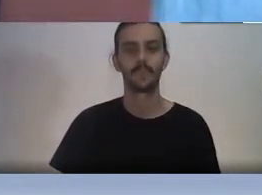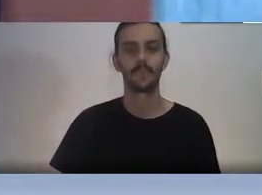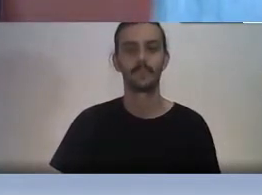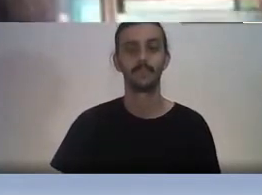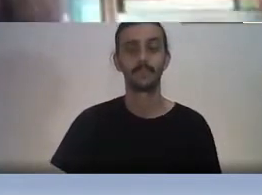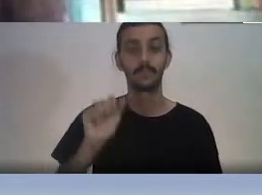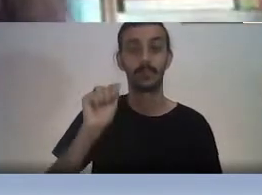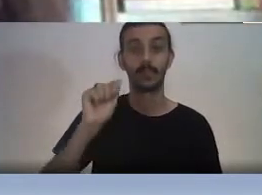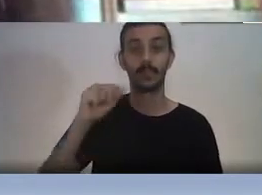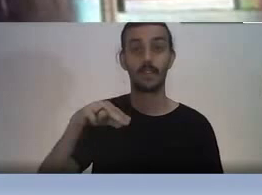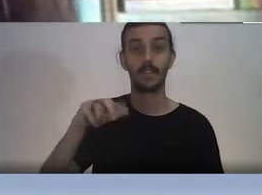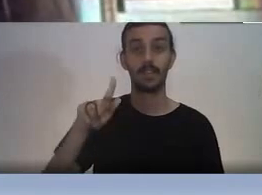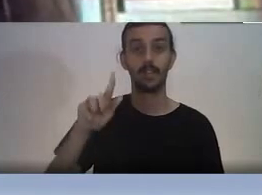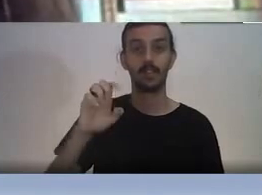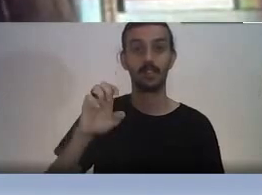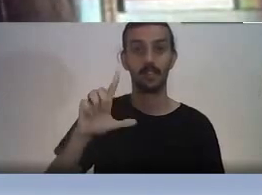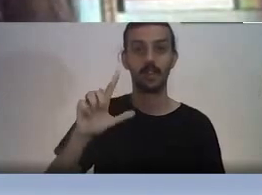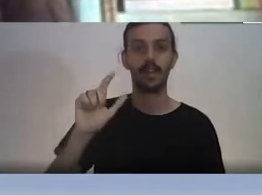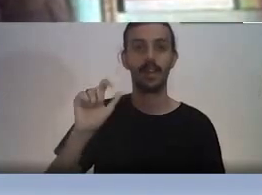Ângela Gracioli.